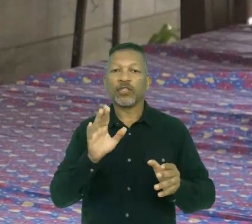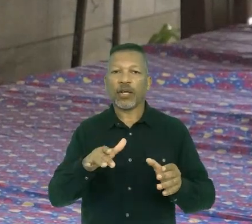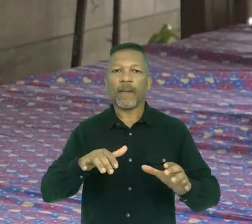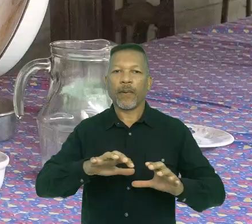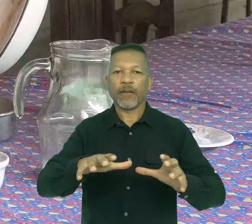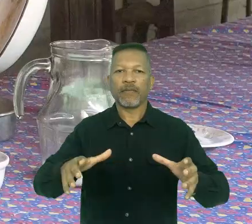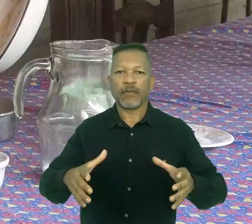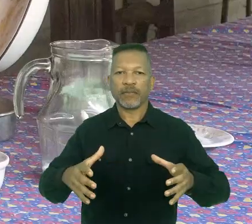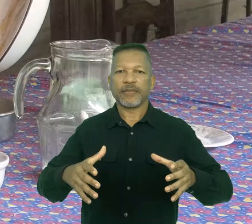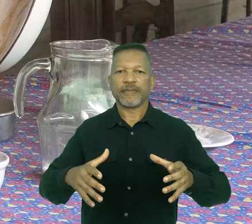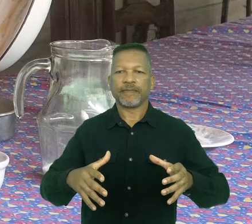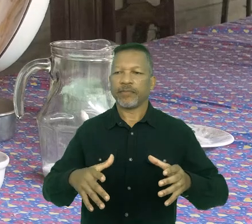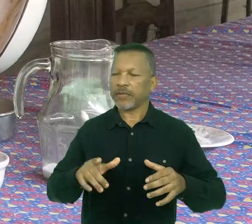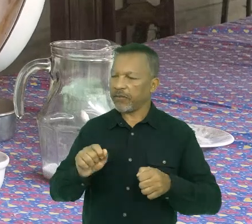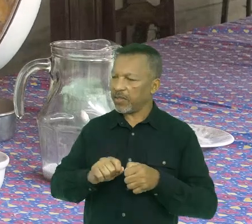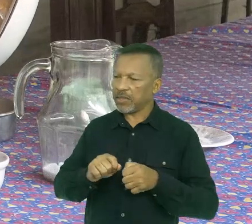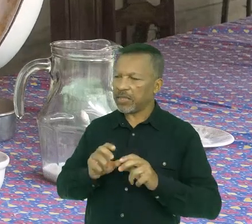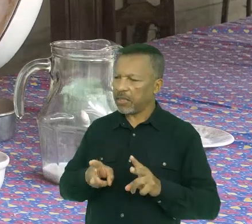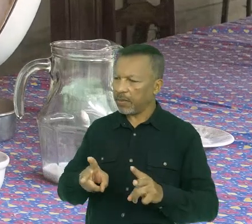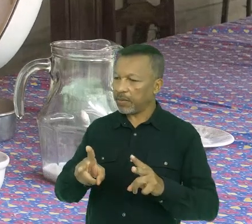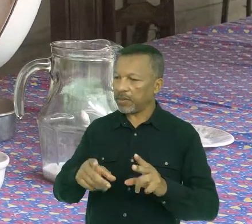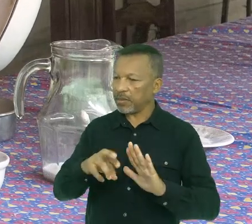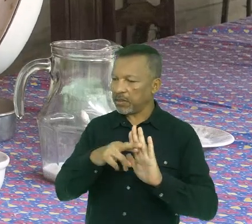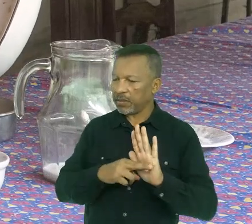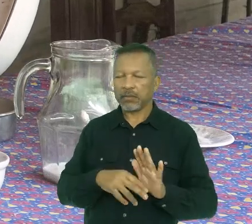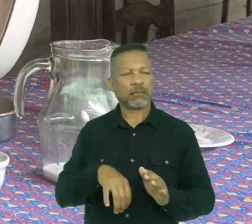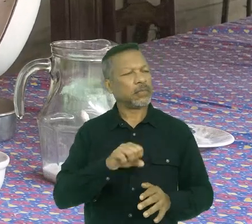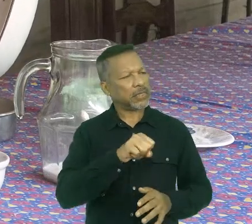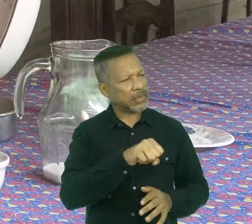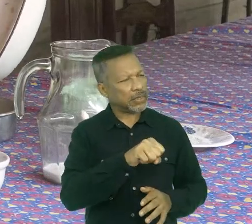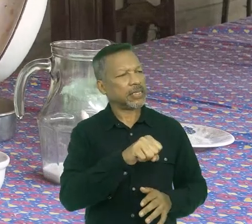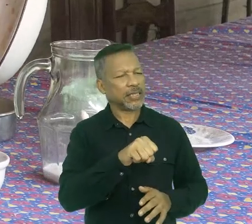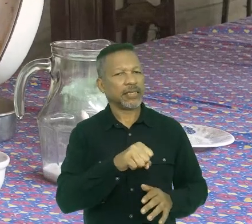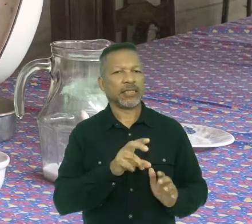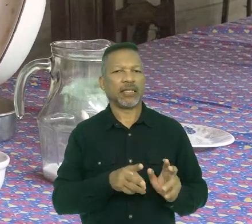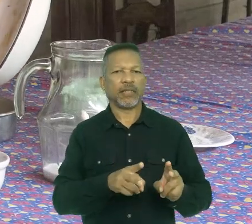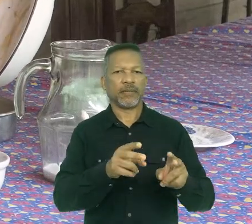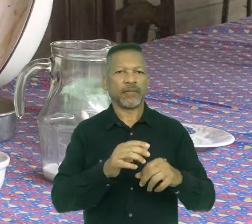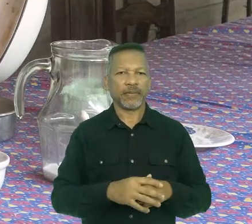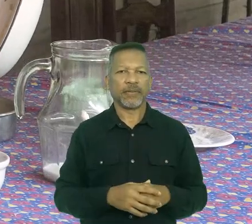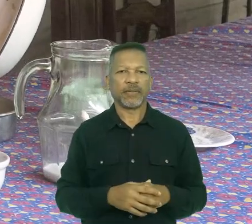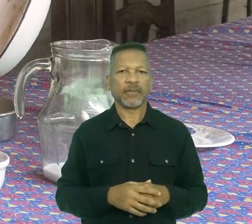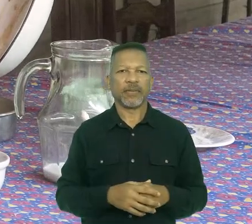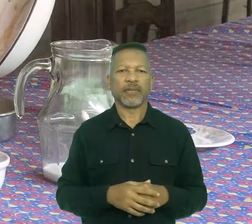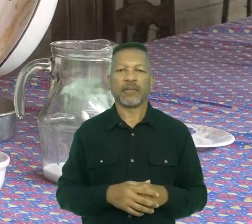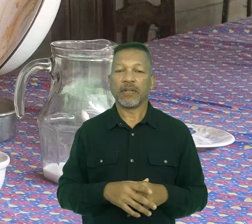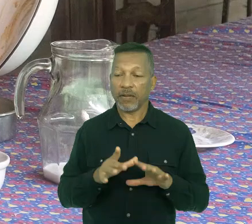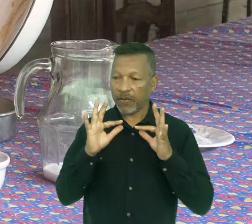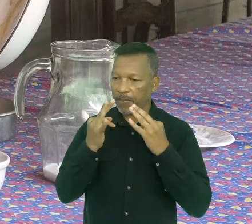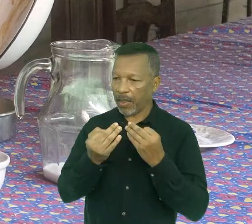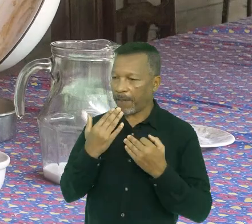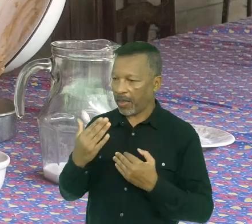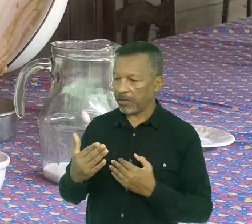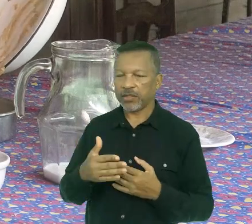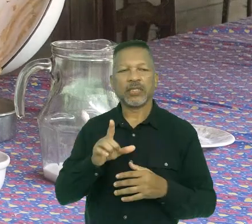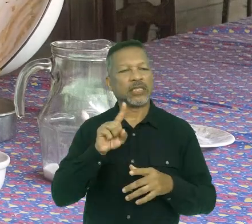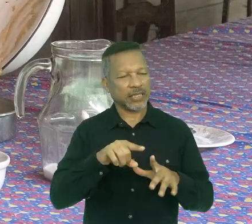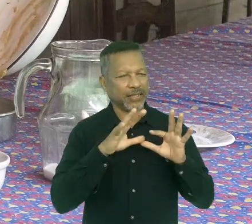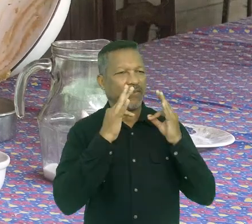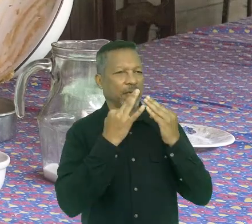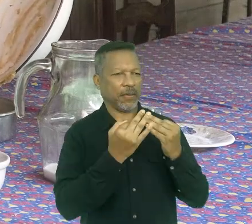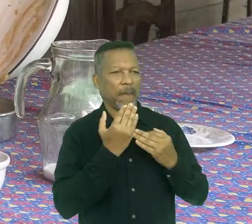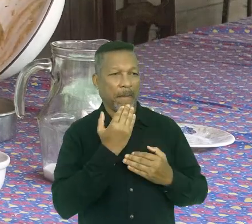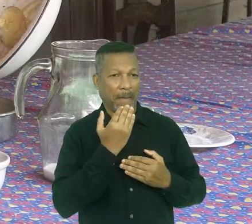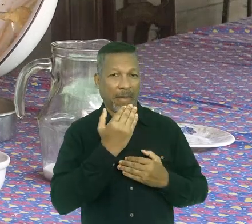coloca na forma. Você faz sempre essa receita aqui? Sempre eu faço, tá? A família pede também? A família pede.